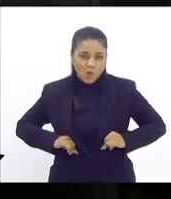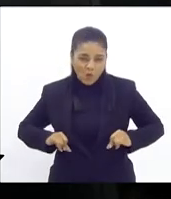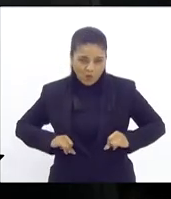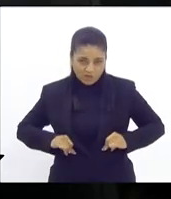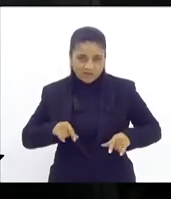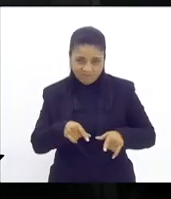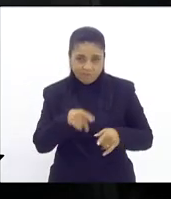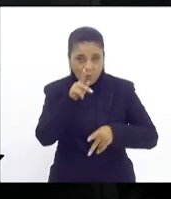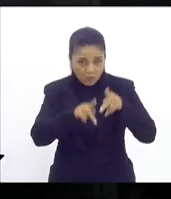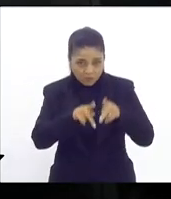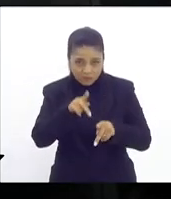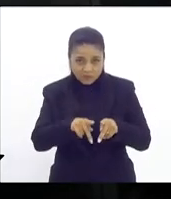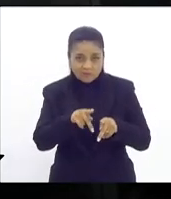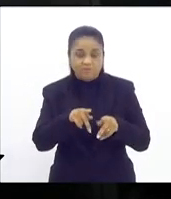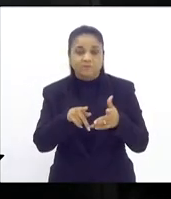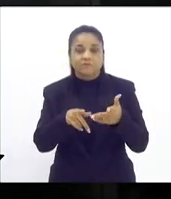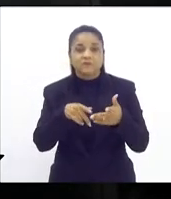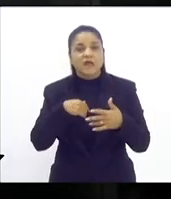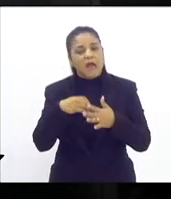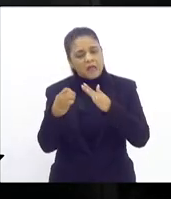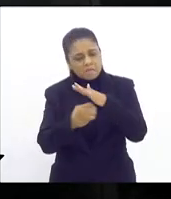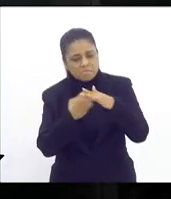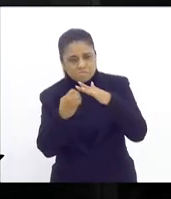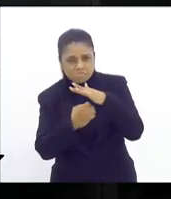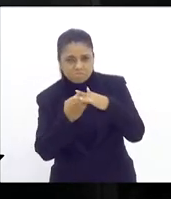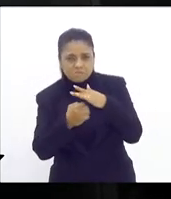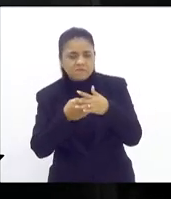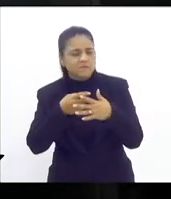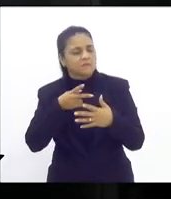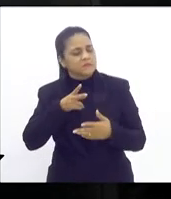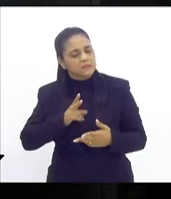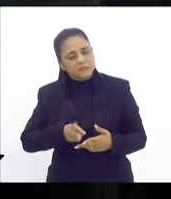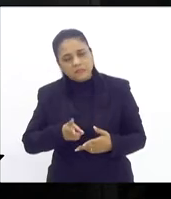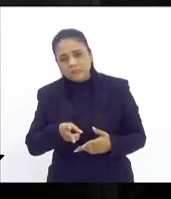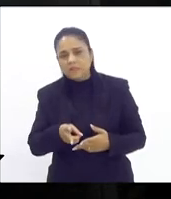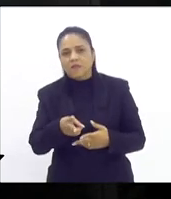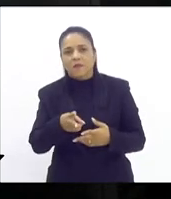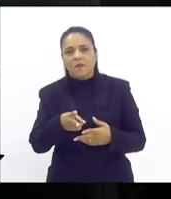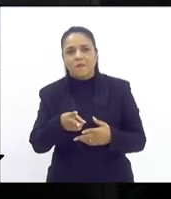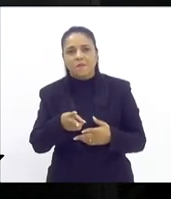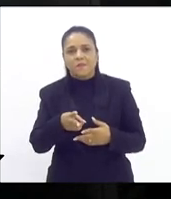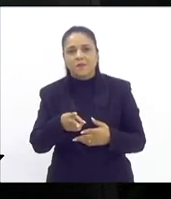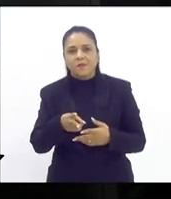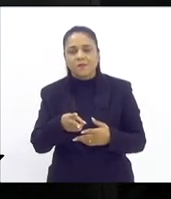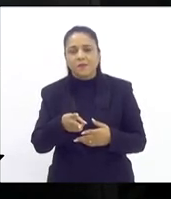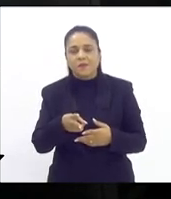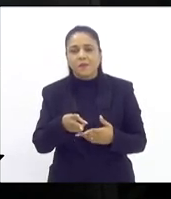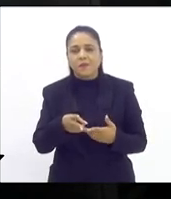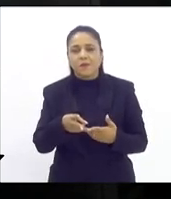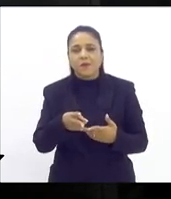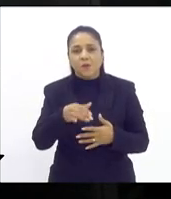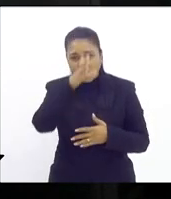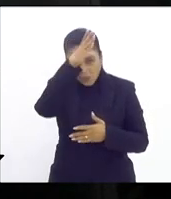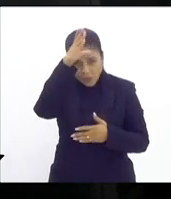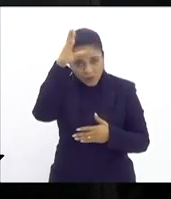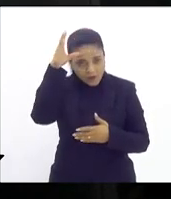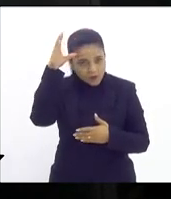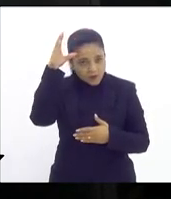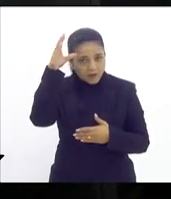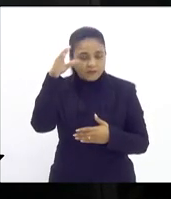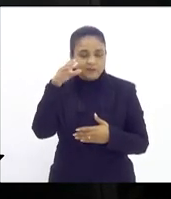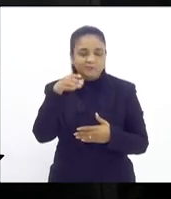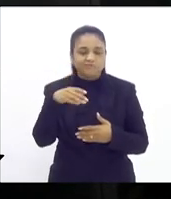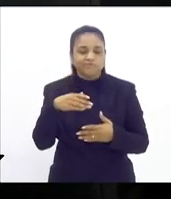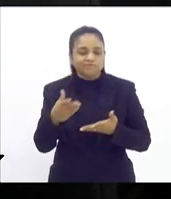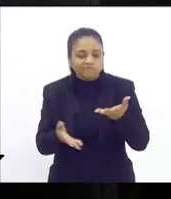empresas sempre deixam sempre sempre o cliente em má